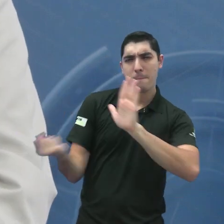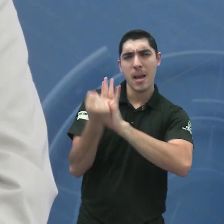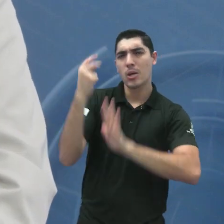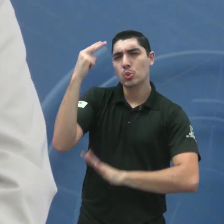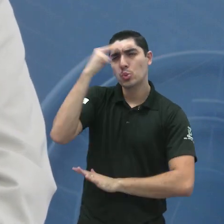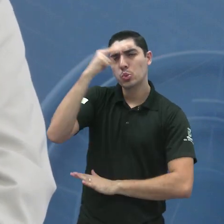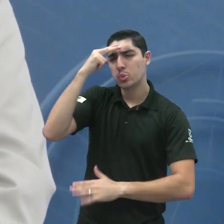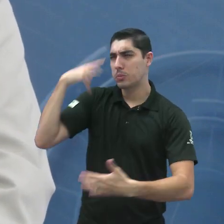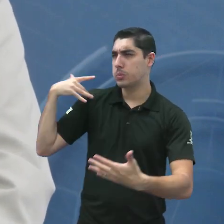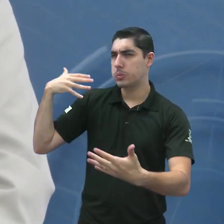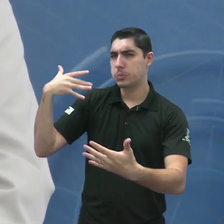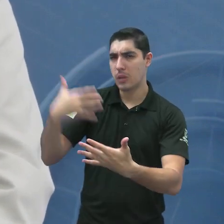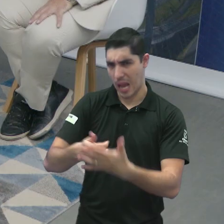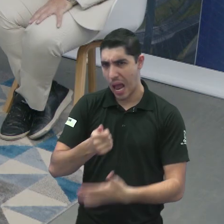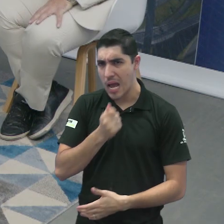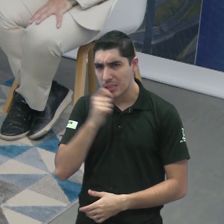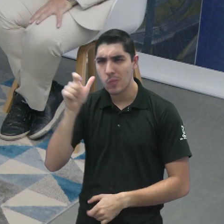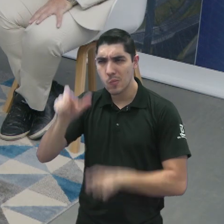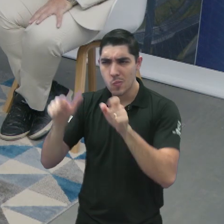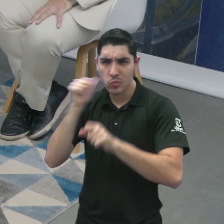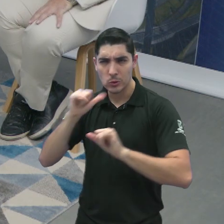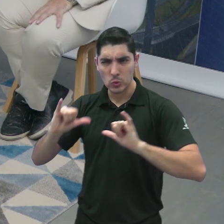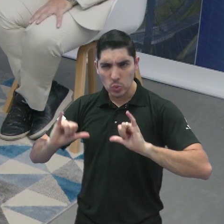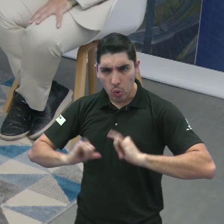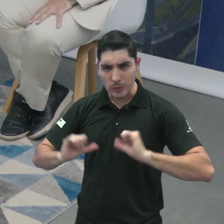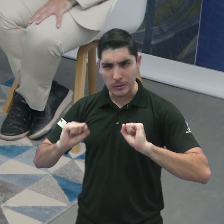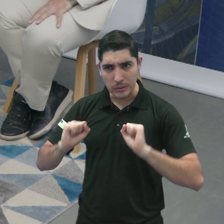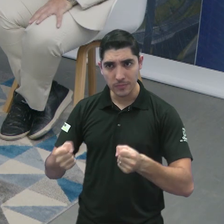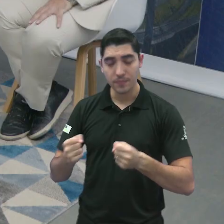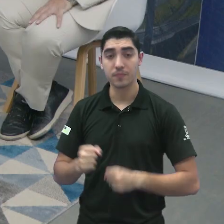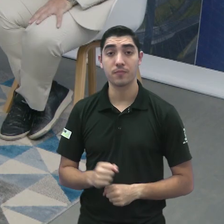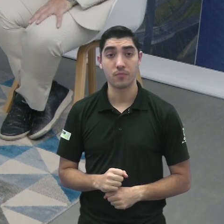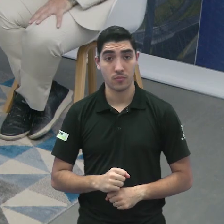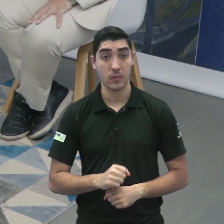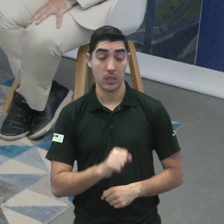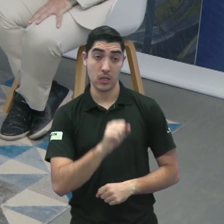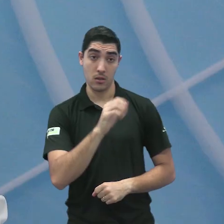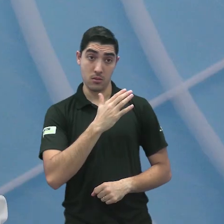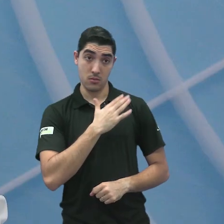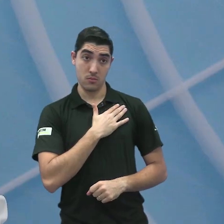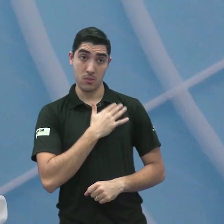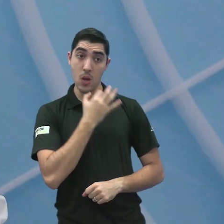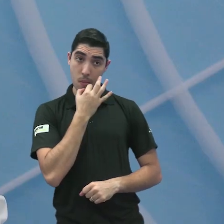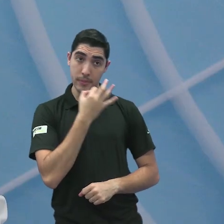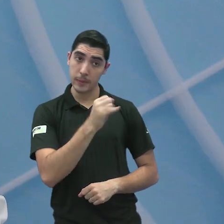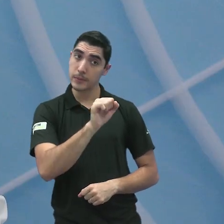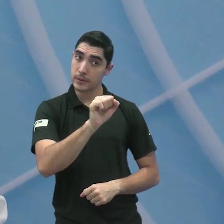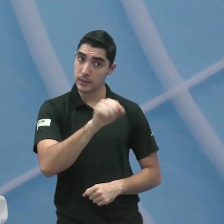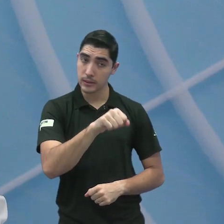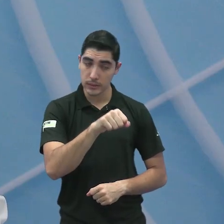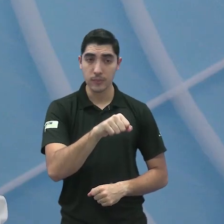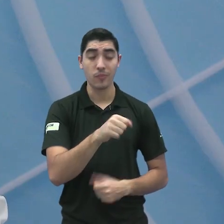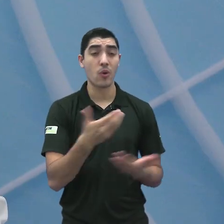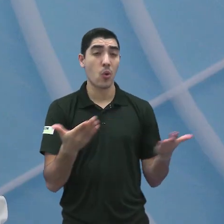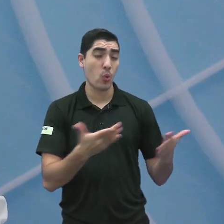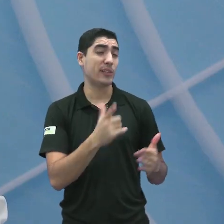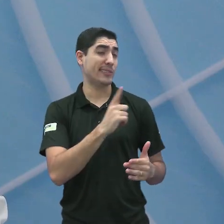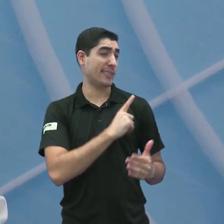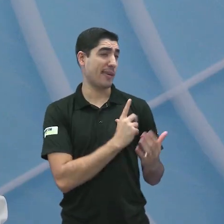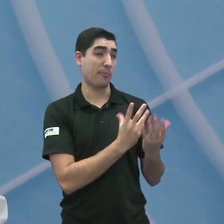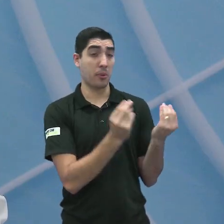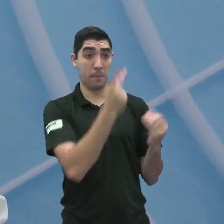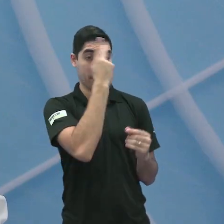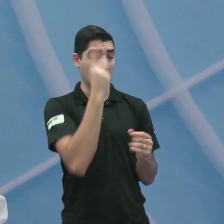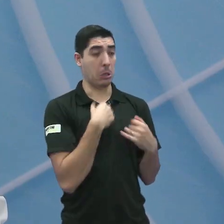das mulheres, na sua opinião? Eu acredito que ainda assim, hoje, pela questão do politicamente